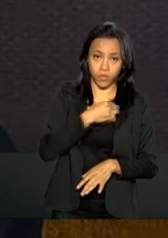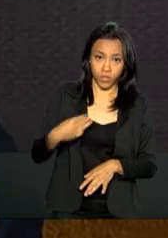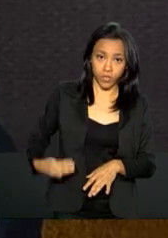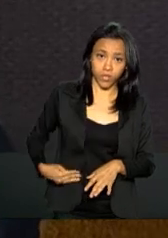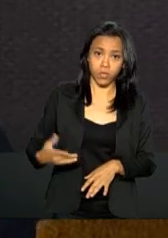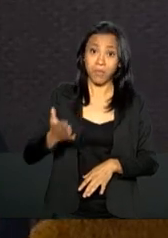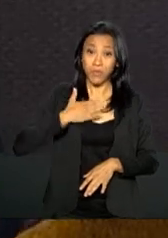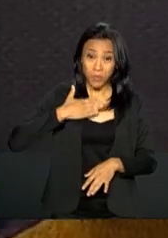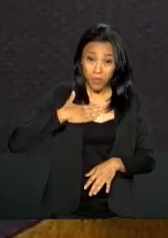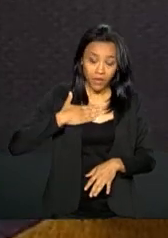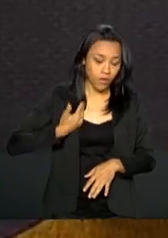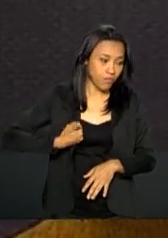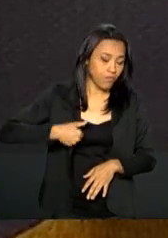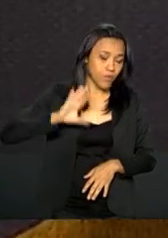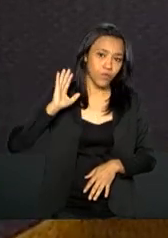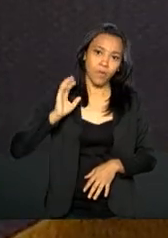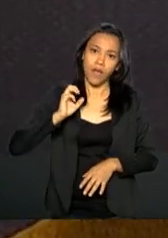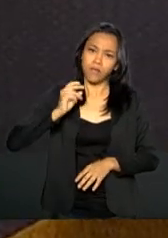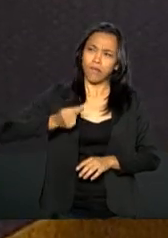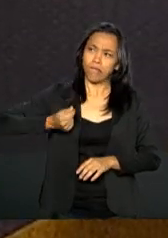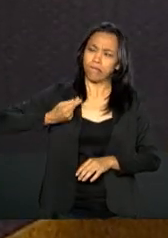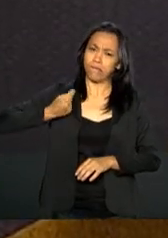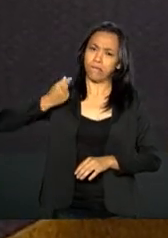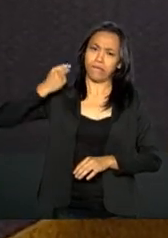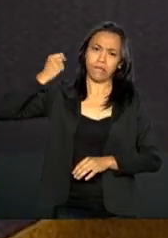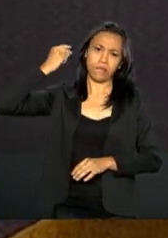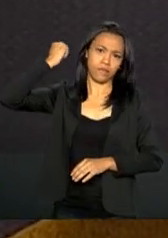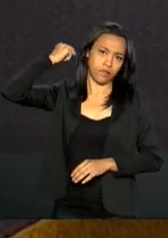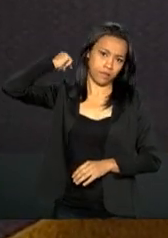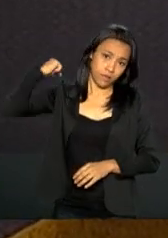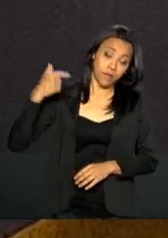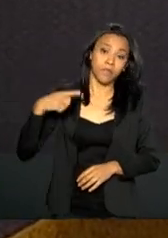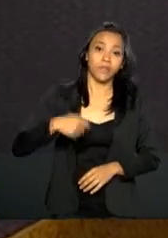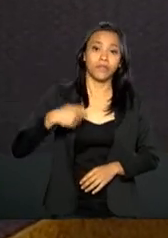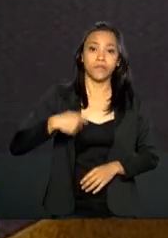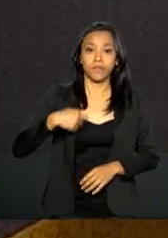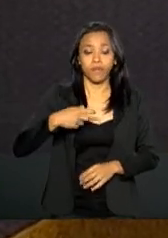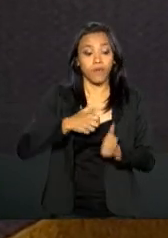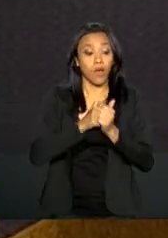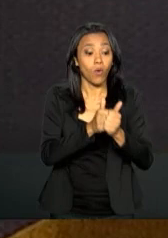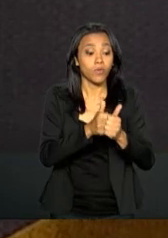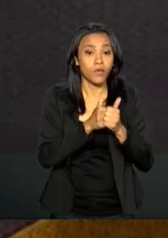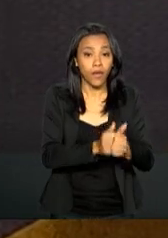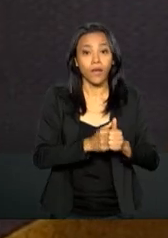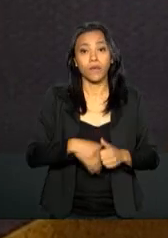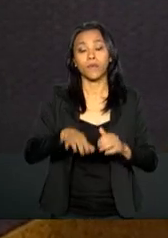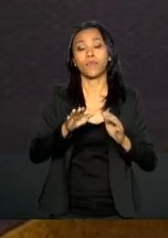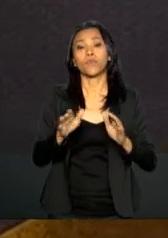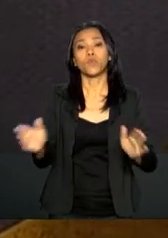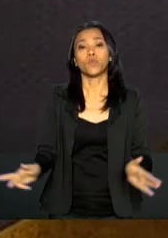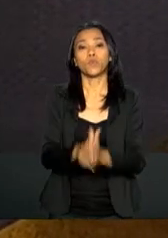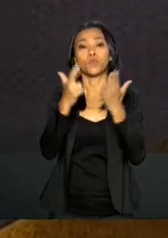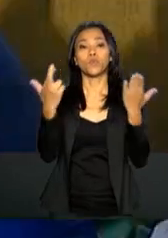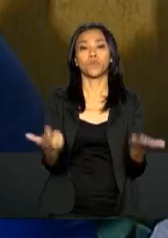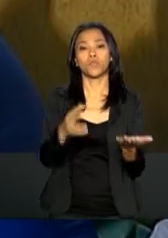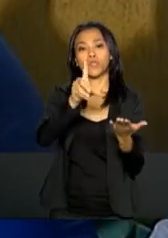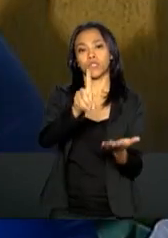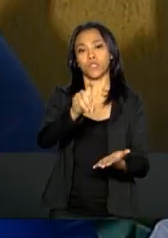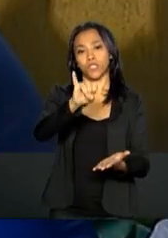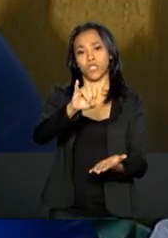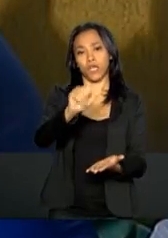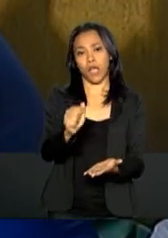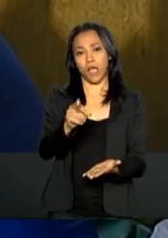mais distante ainda então eu ele ficava exatamente isso você precisava acompanhar o diário oficial ou precisava acompanhar